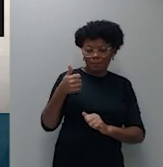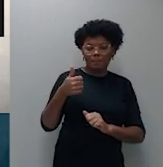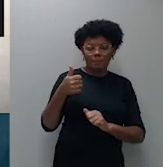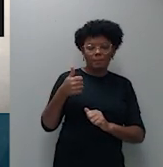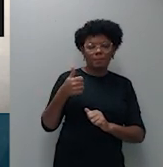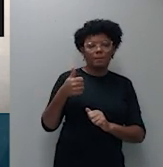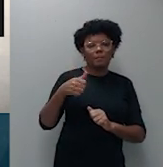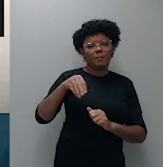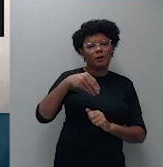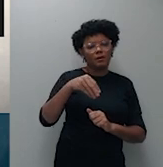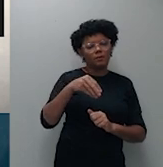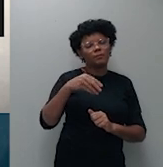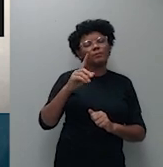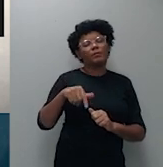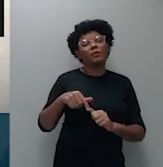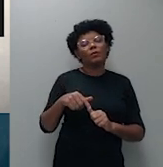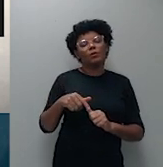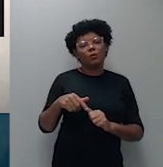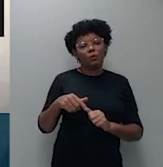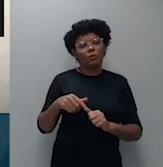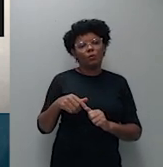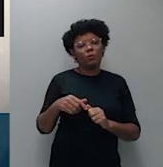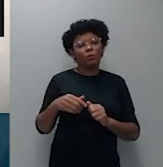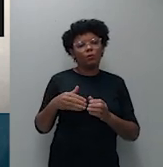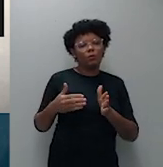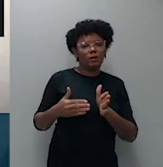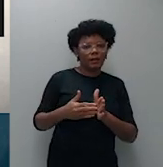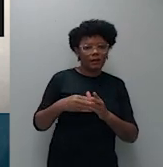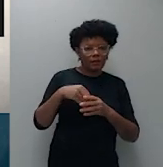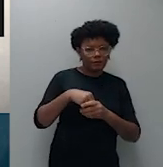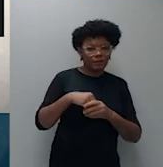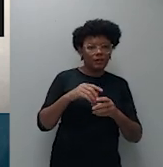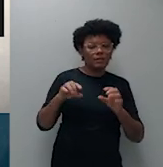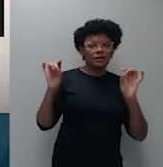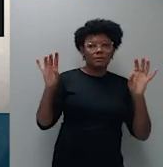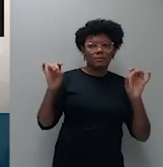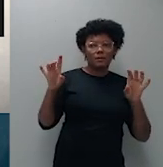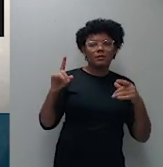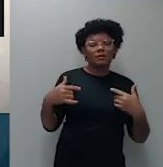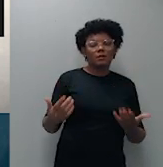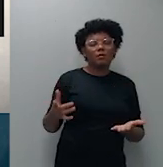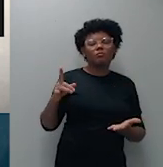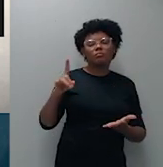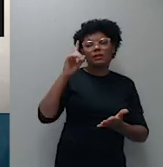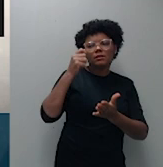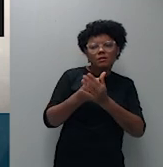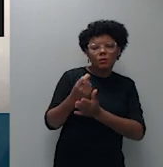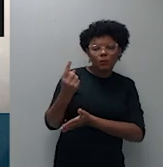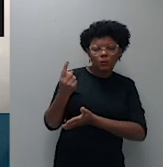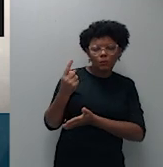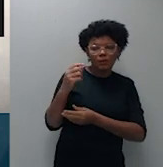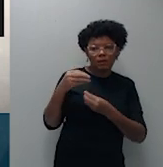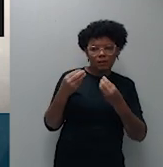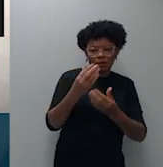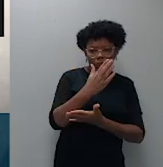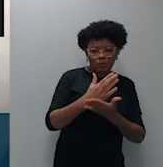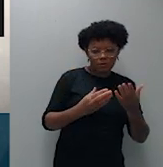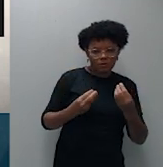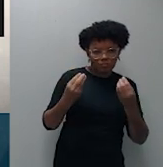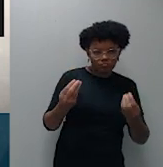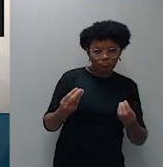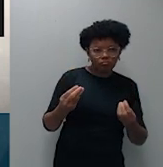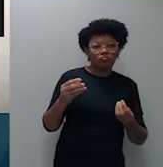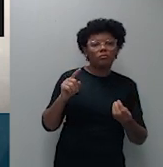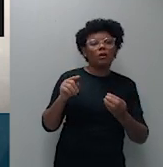do material encaminhado ao silêncio CD agravo interno no Face ao ação condenatória decisão monocrática que deu parcial